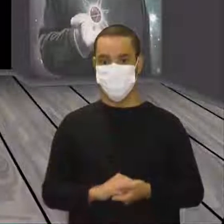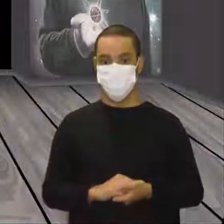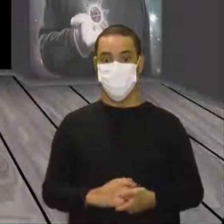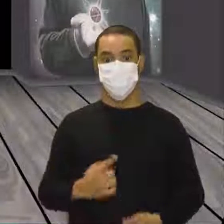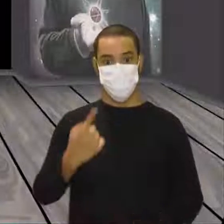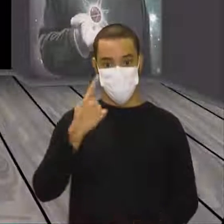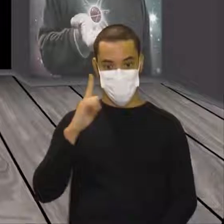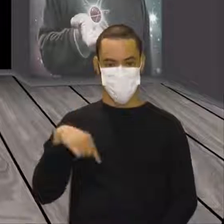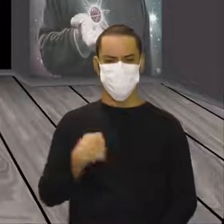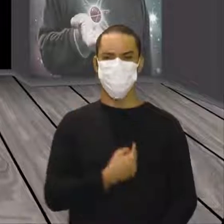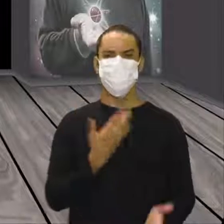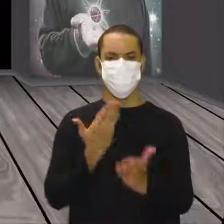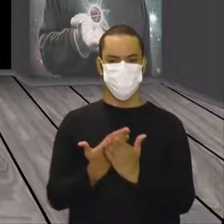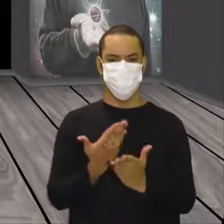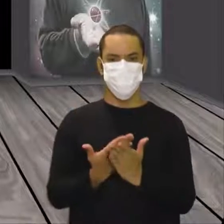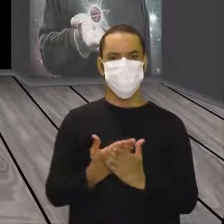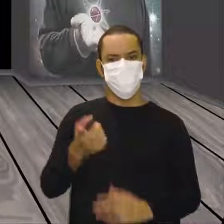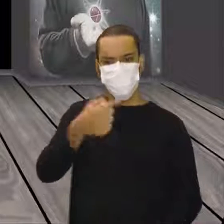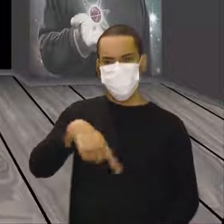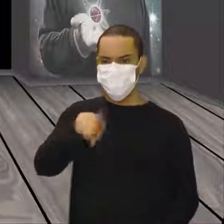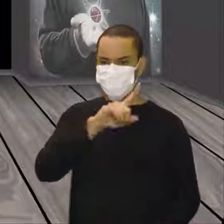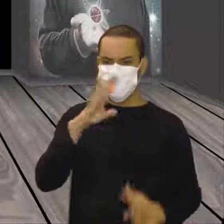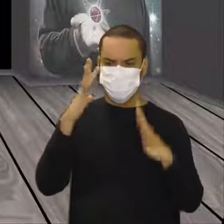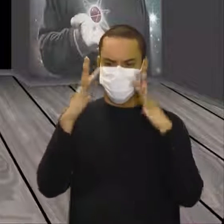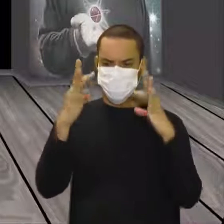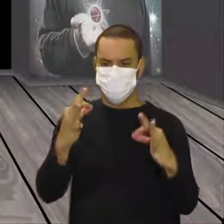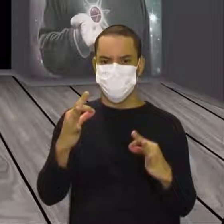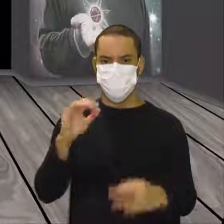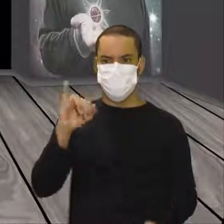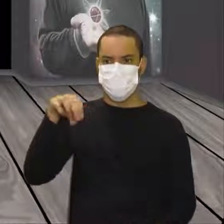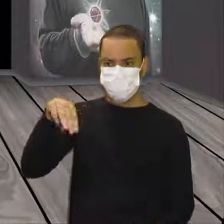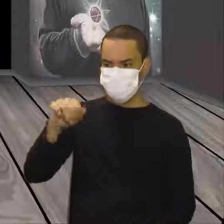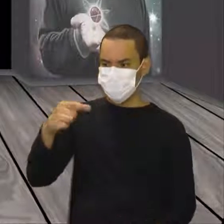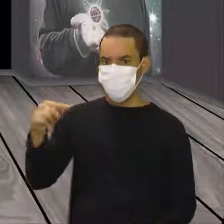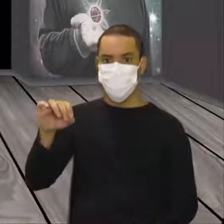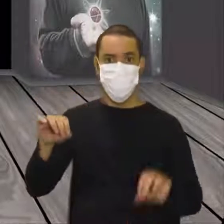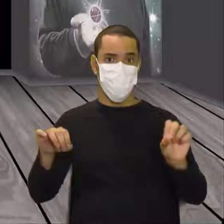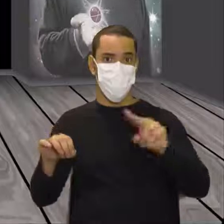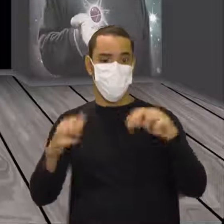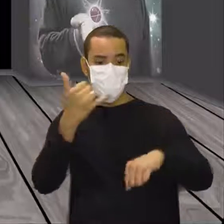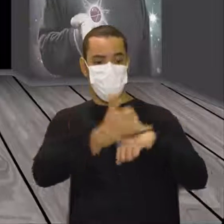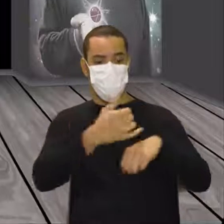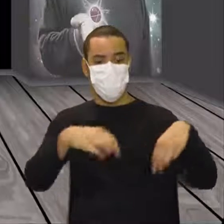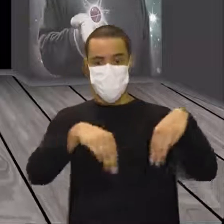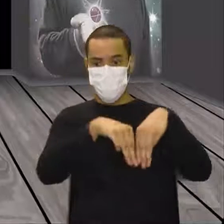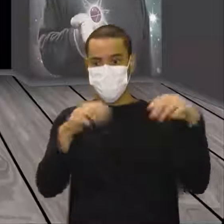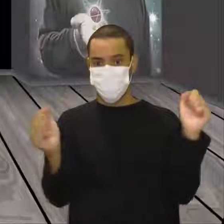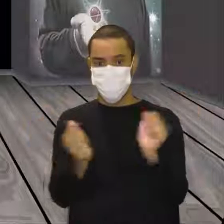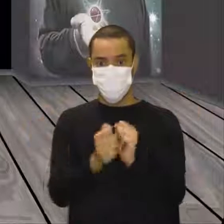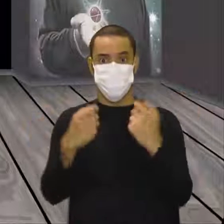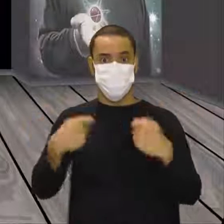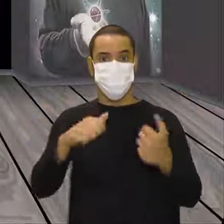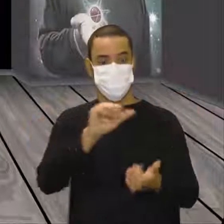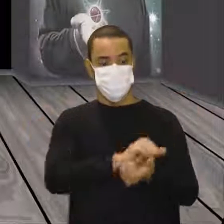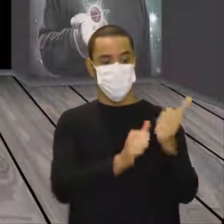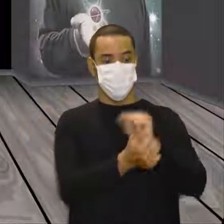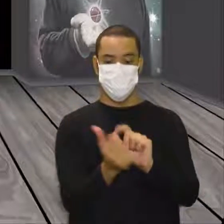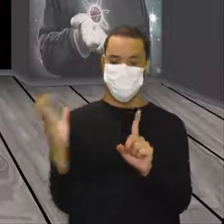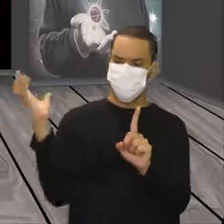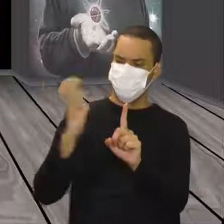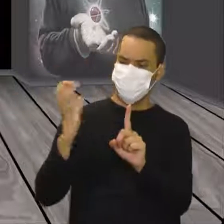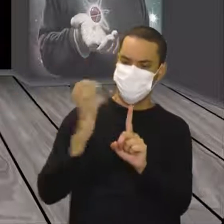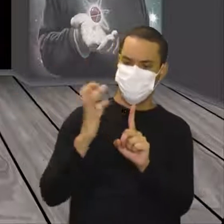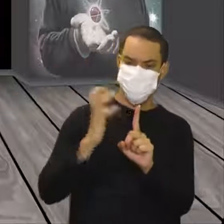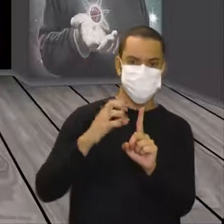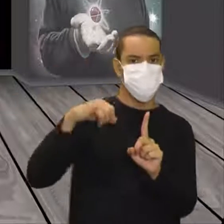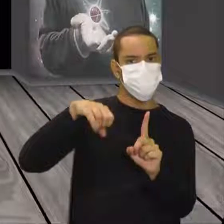todos os estudos que nós fizemos aqui, vocês prestaram atenção, ou é ímã, ou é o material ferromagnético, né? Ele tem que sofrer a influência do